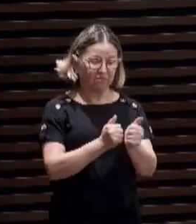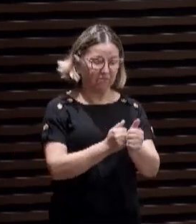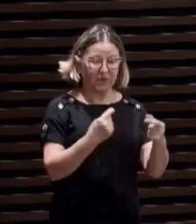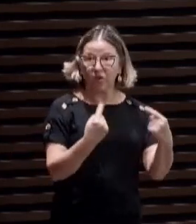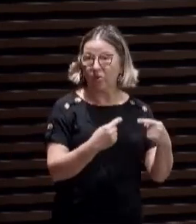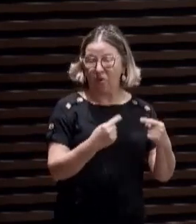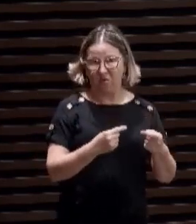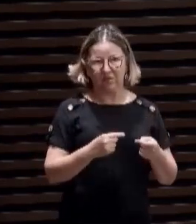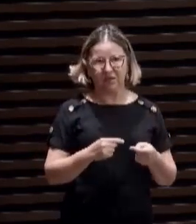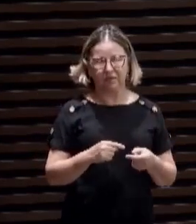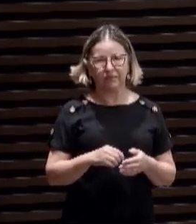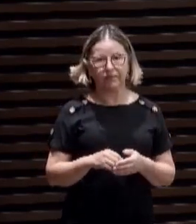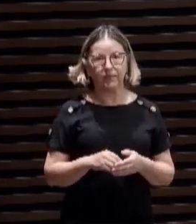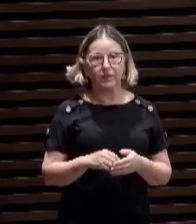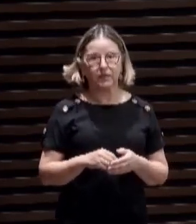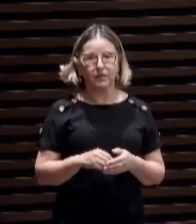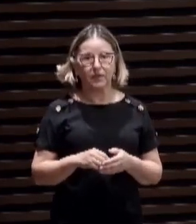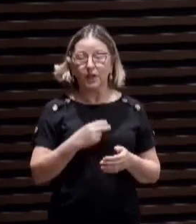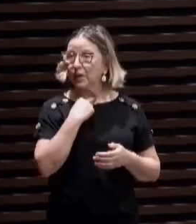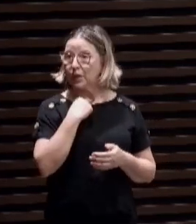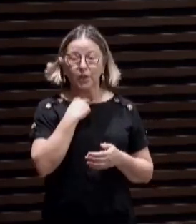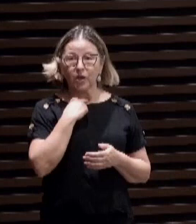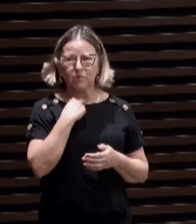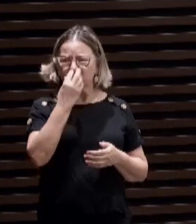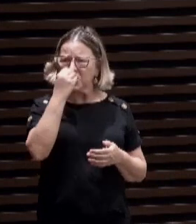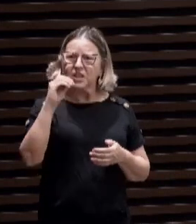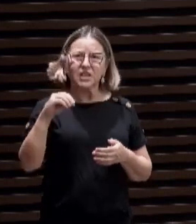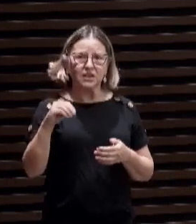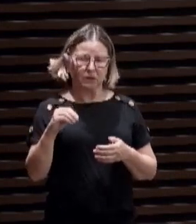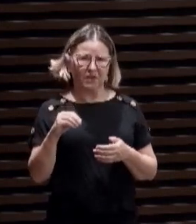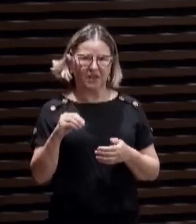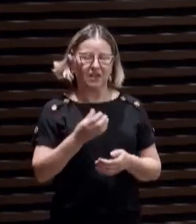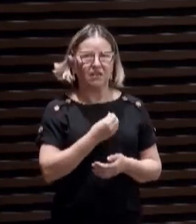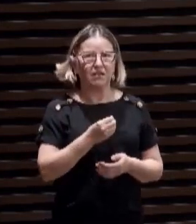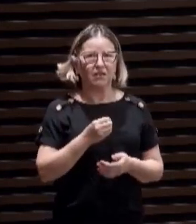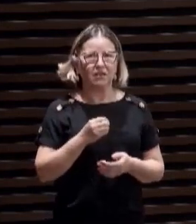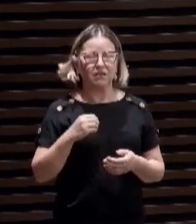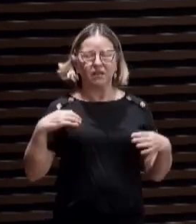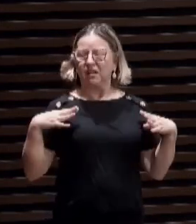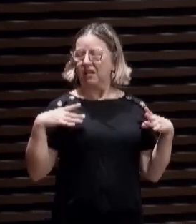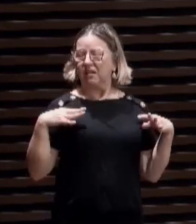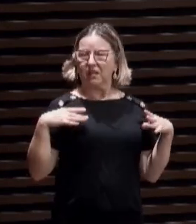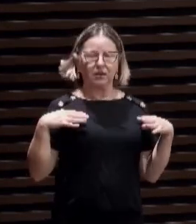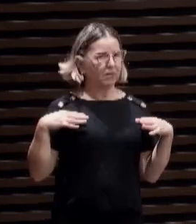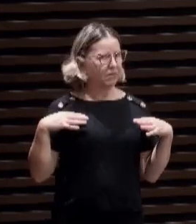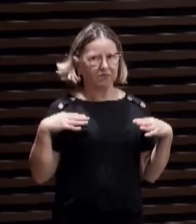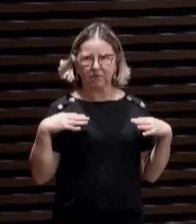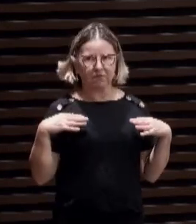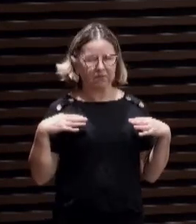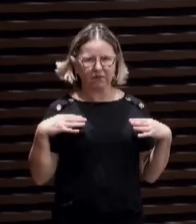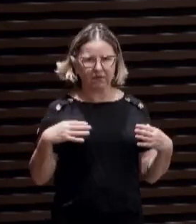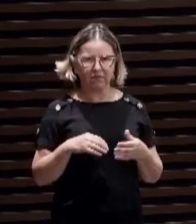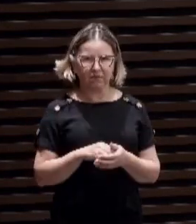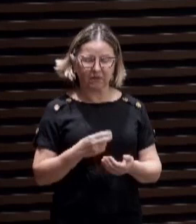Então nós não podemos negligenciar esse contexto e viver uma vida num mundinho dentro de uma redoma.